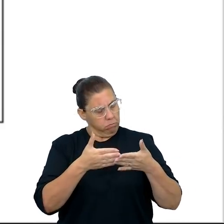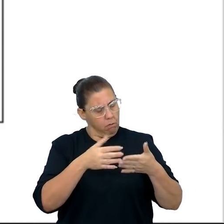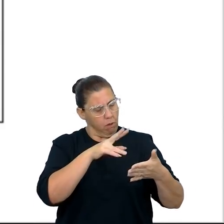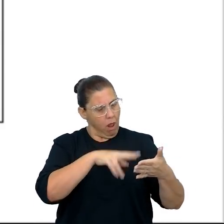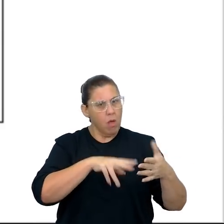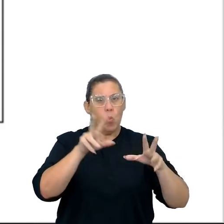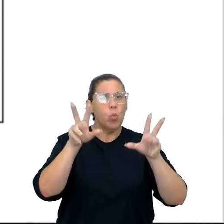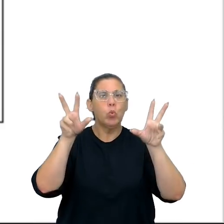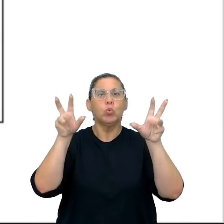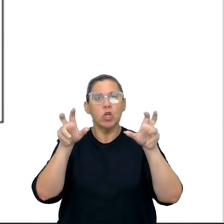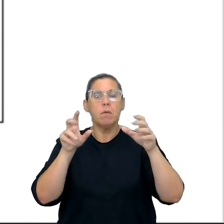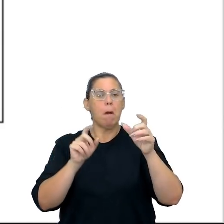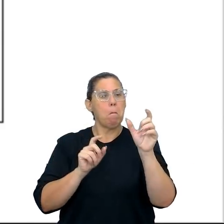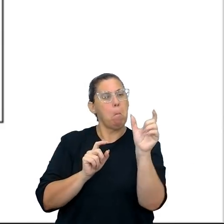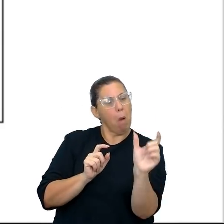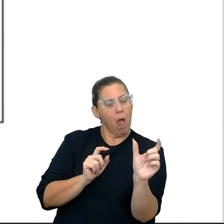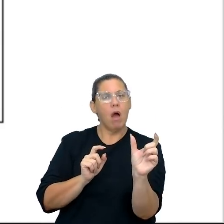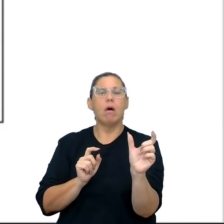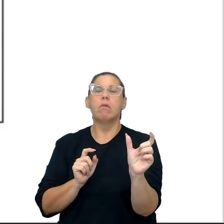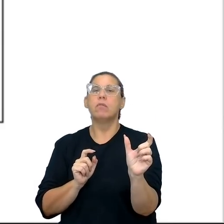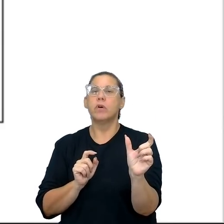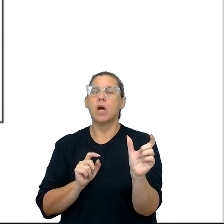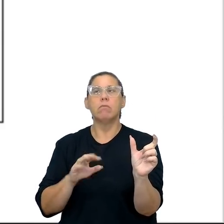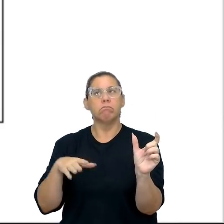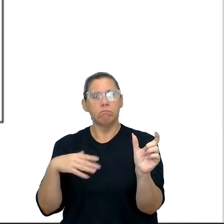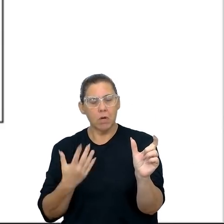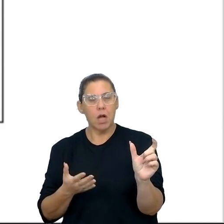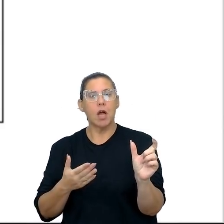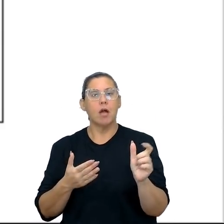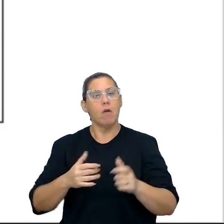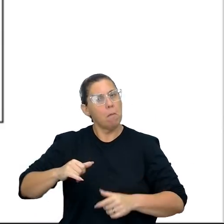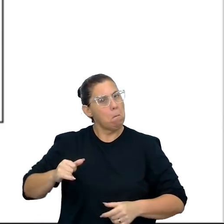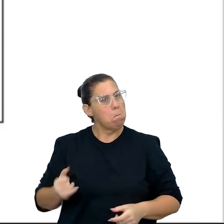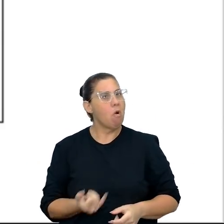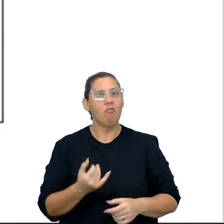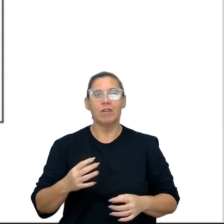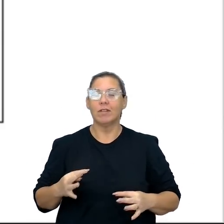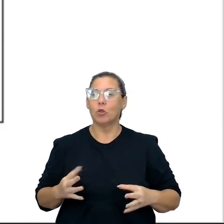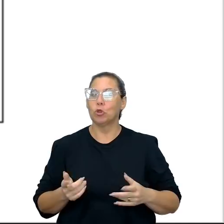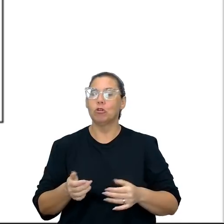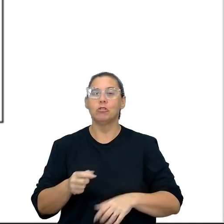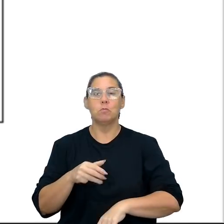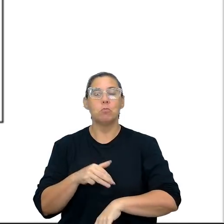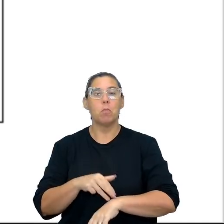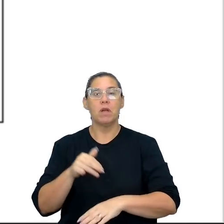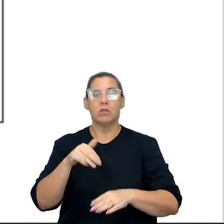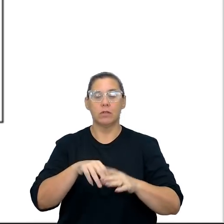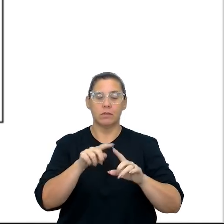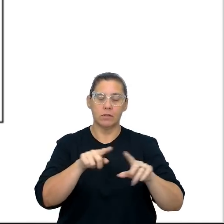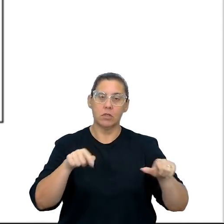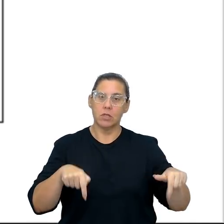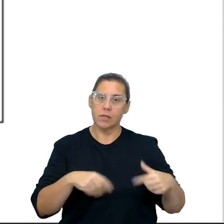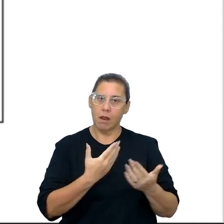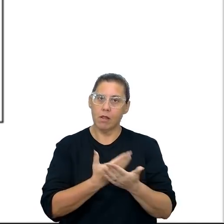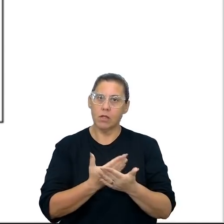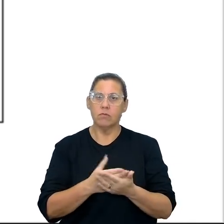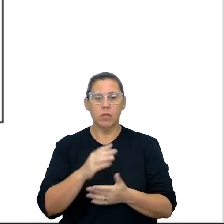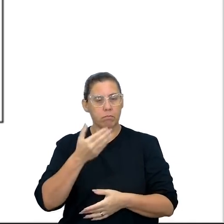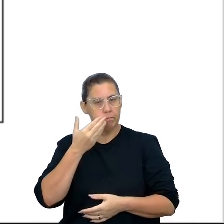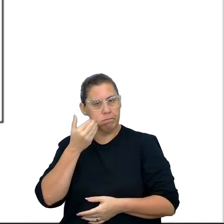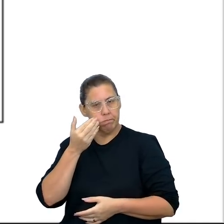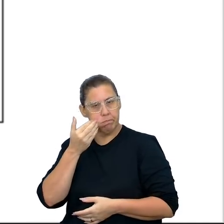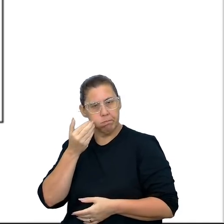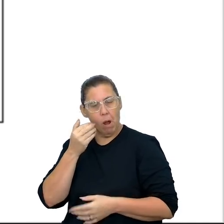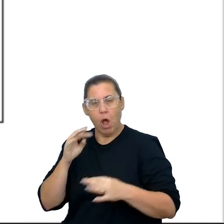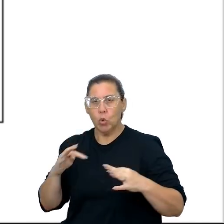um título, ler uma palavra, assim, e aí aproveitar todos os momentos que a gente tem dentro de sala de aula. E aí você explora o